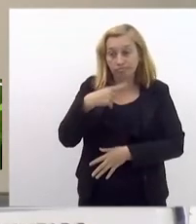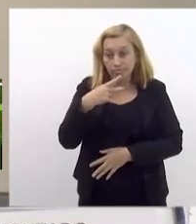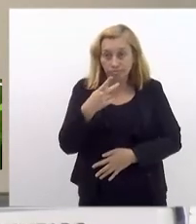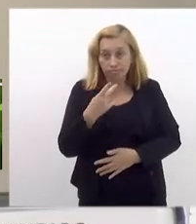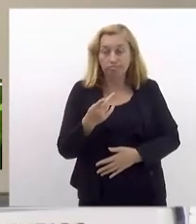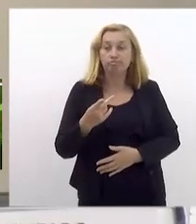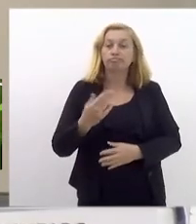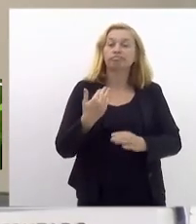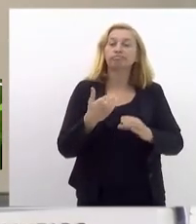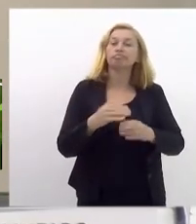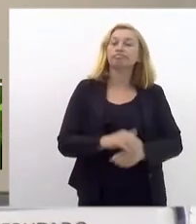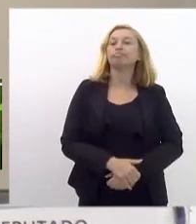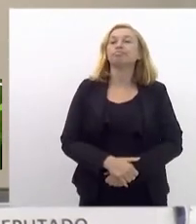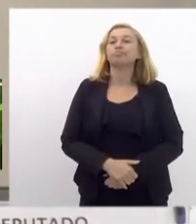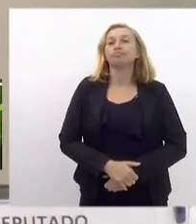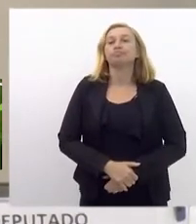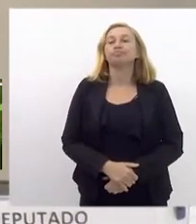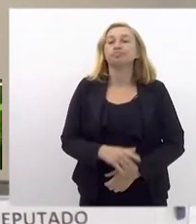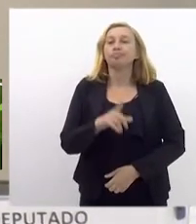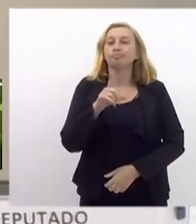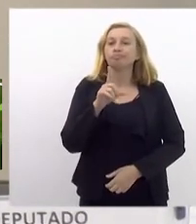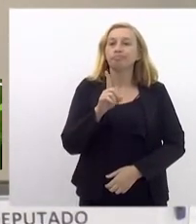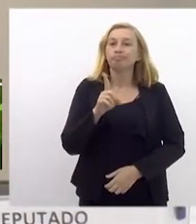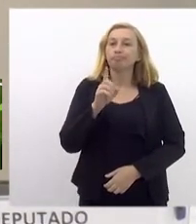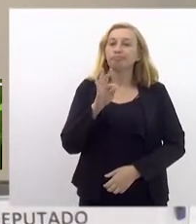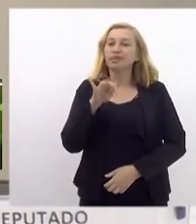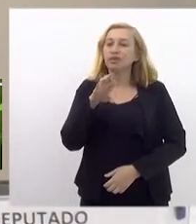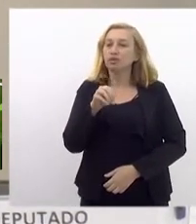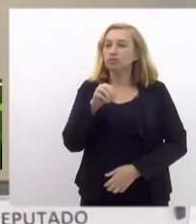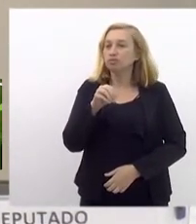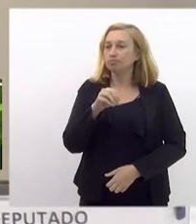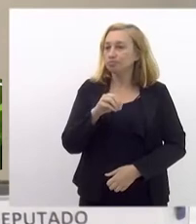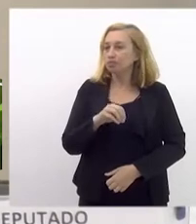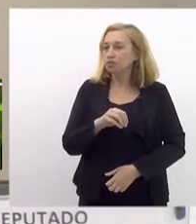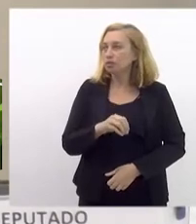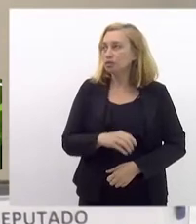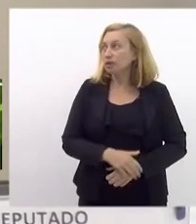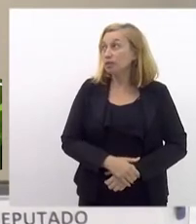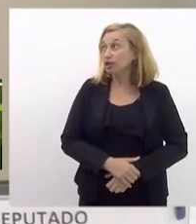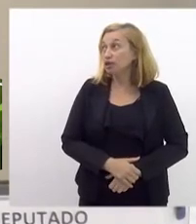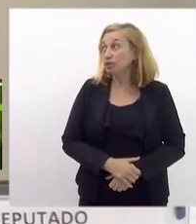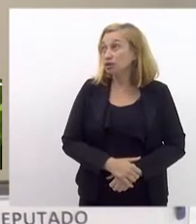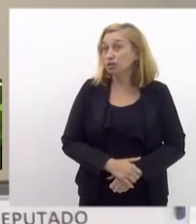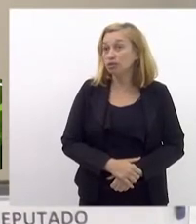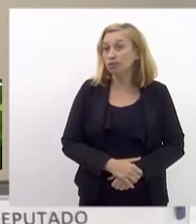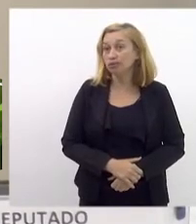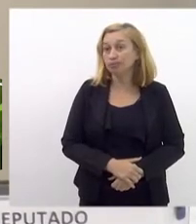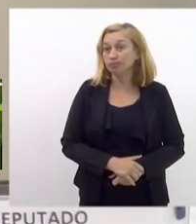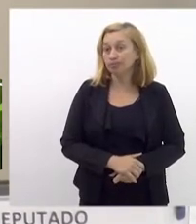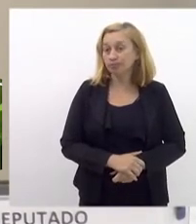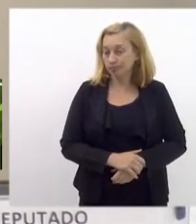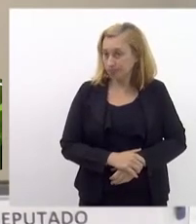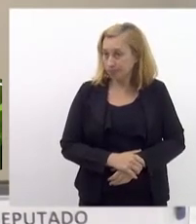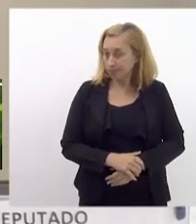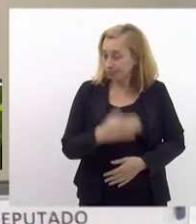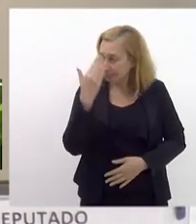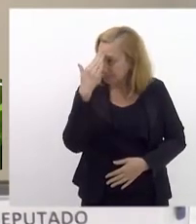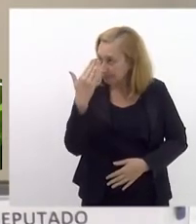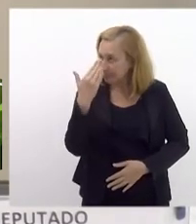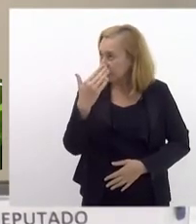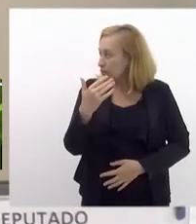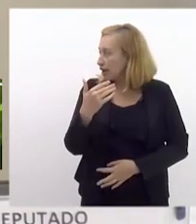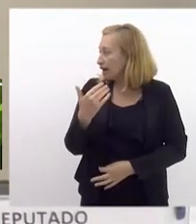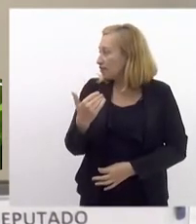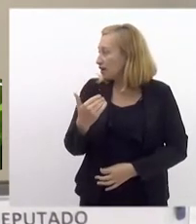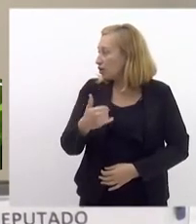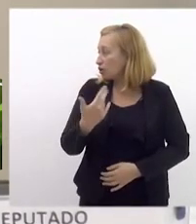ela será levada em conta. Benito Parê tem a palavra. Depois faremos aqui para voltaremos para a sala presencial. Obrigado, viu, Tatiana Branche,